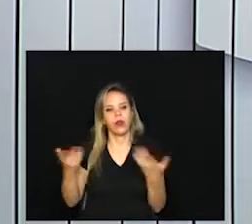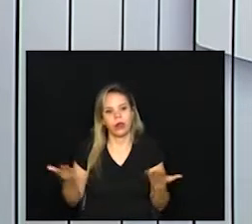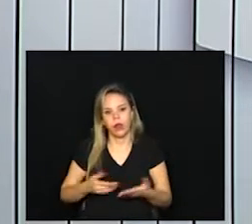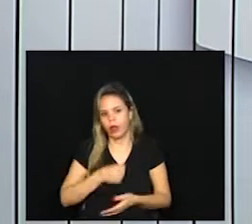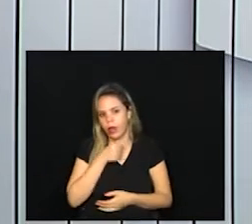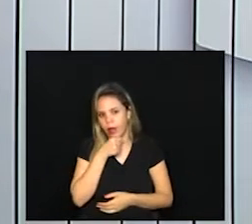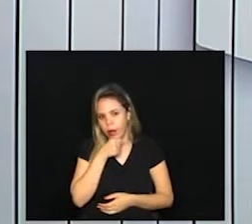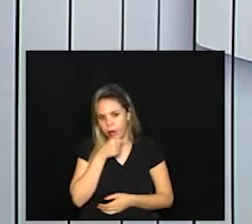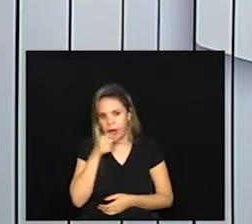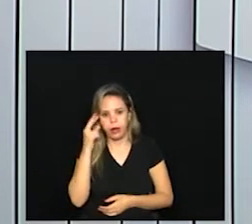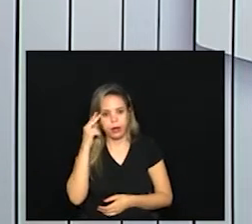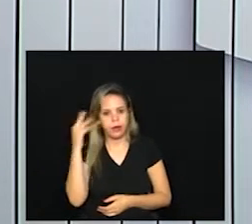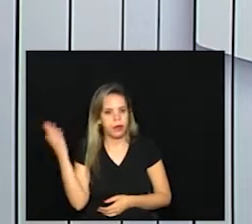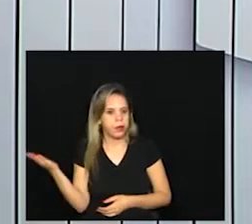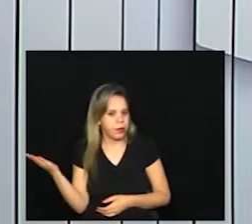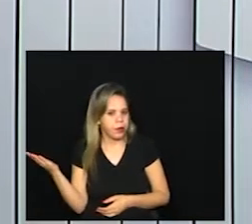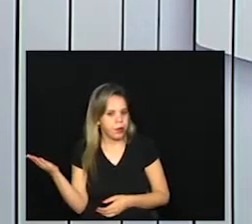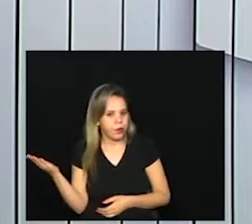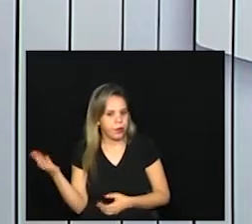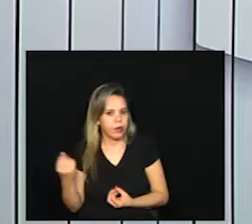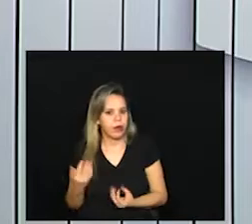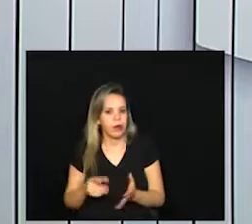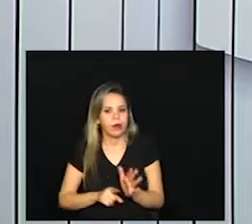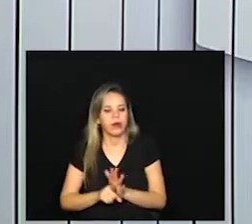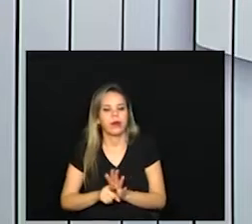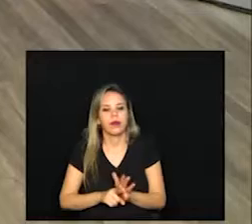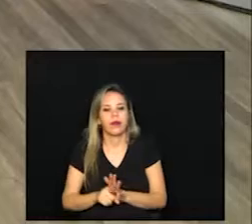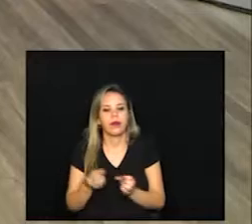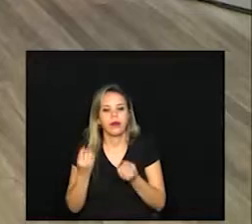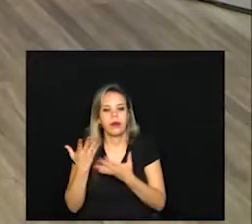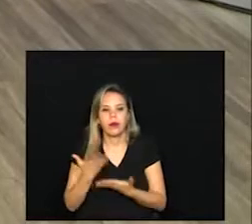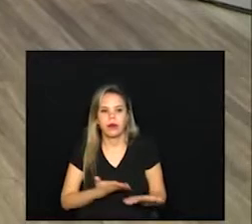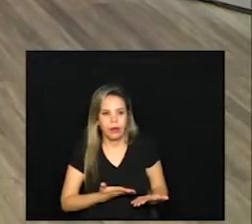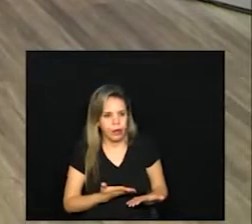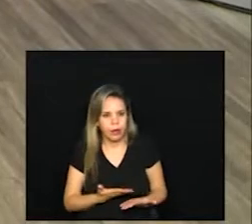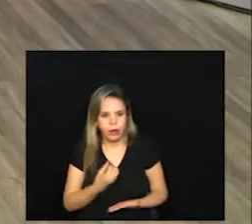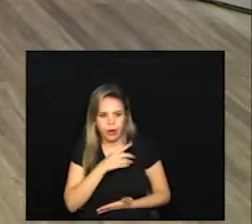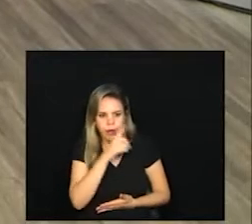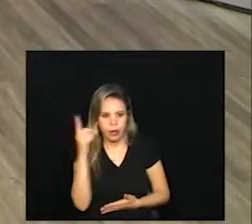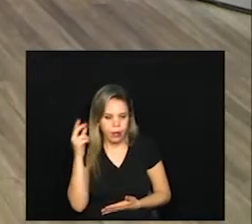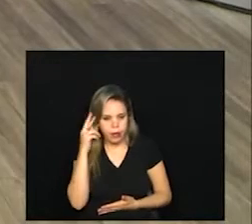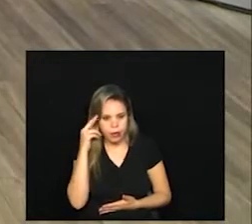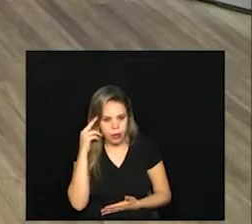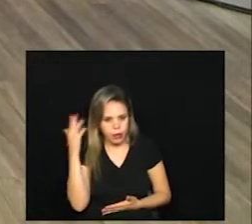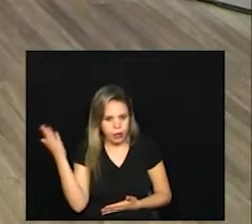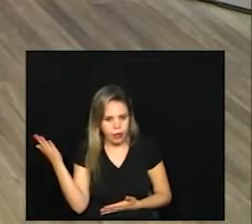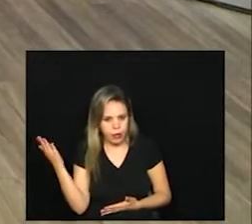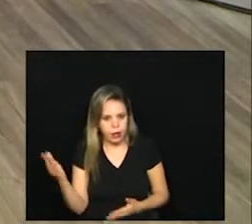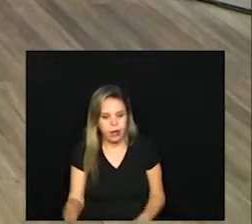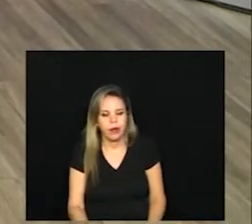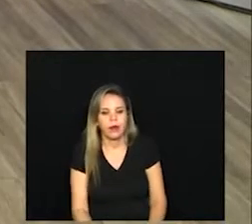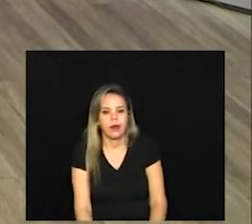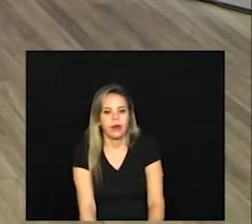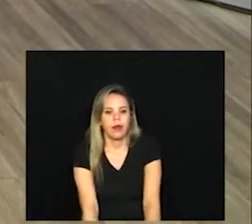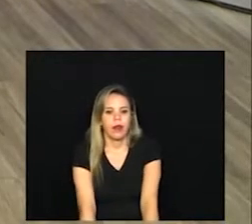nosso repórter André Aranha, que tem mais informações. Olá, seja bem-vindo e bom dia, André.